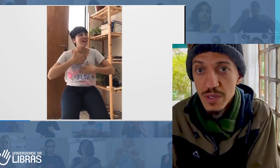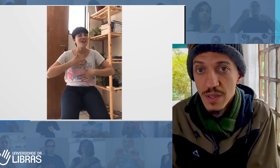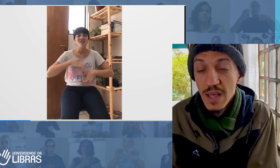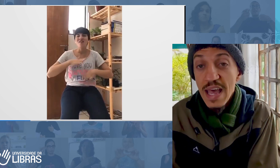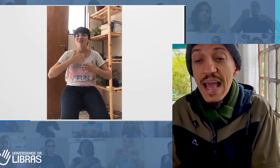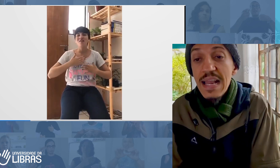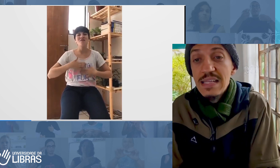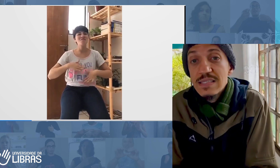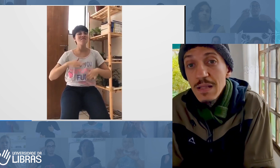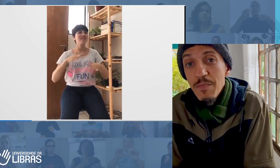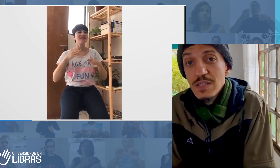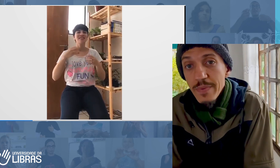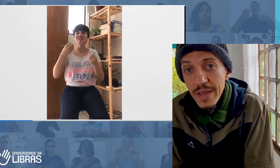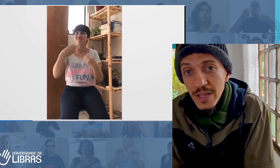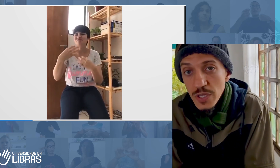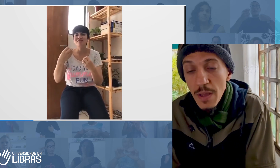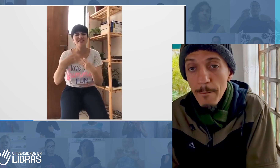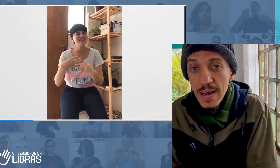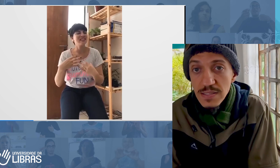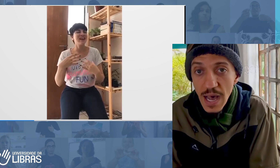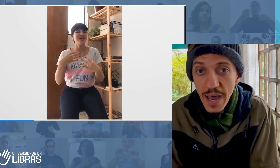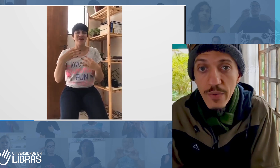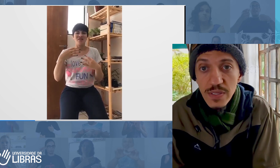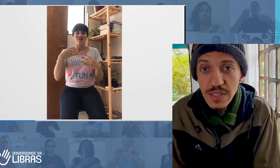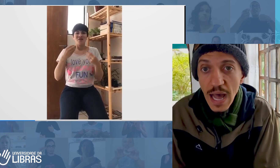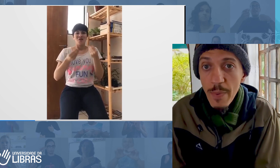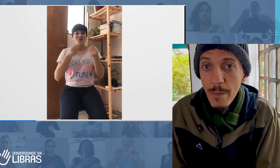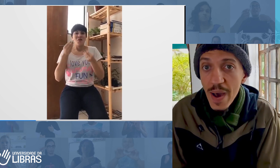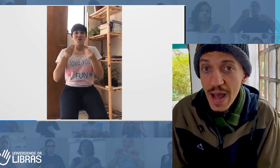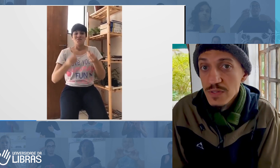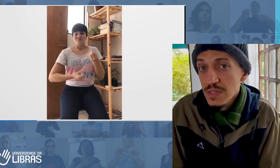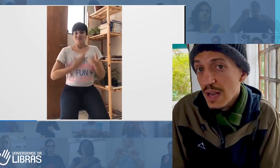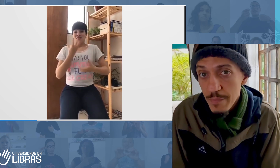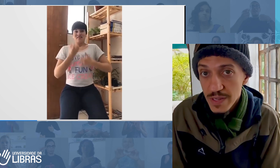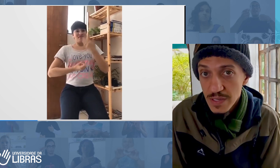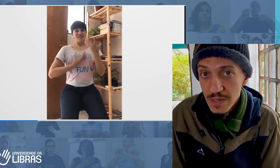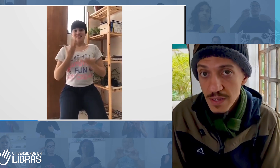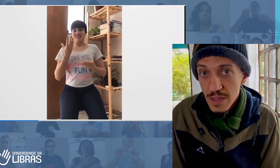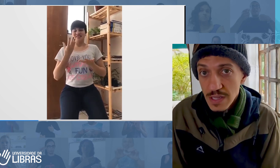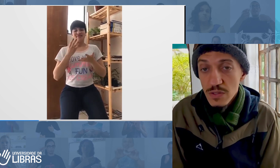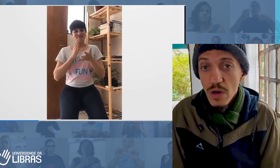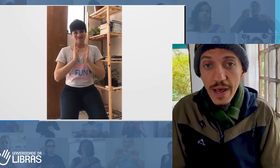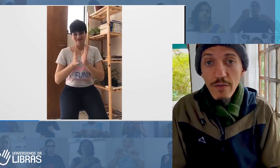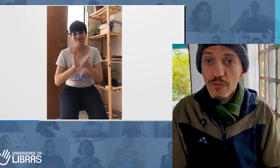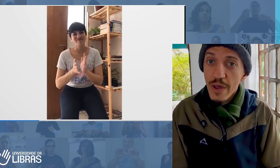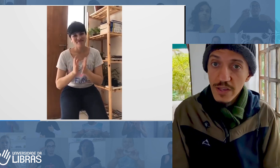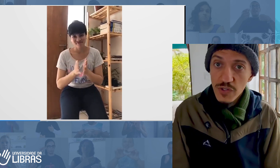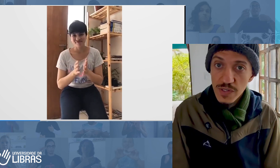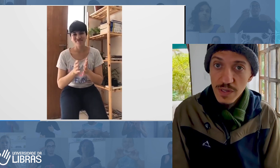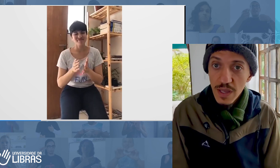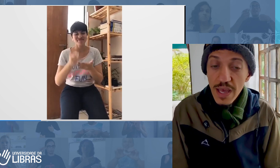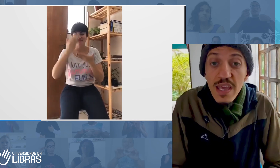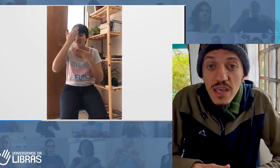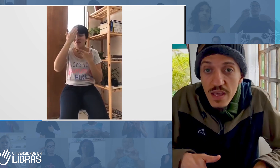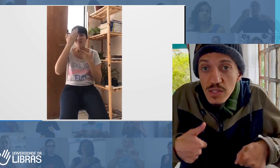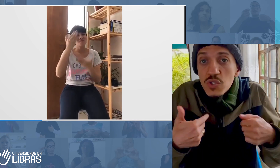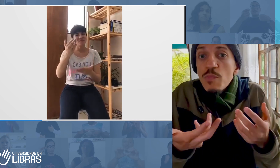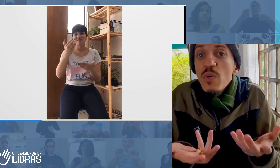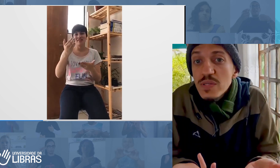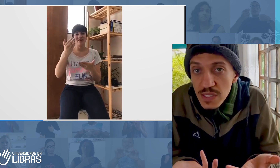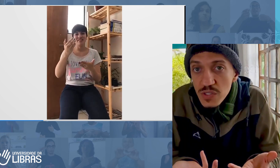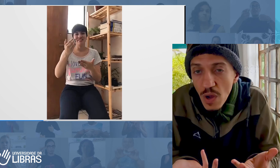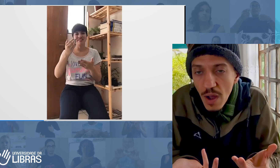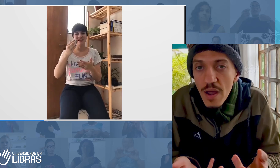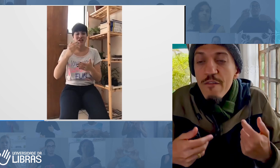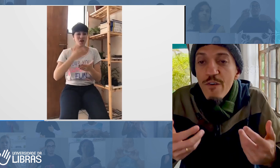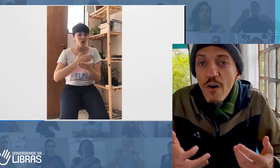sorte. Eles simplesmente passaram a estar preparados na Libras, se tornaram fluentes. E isso, por